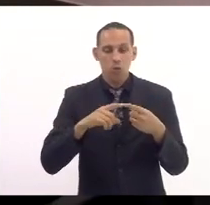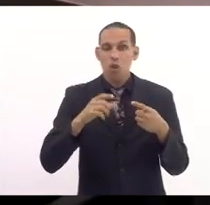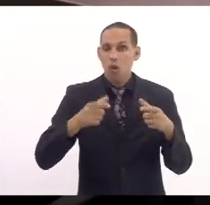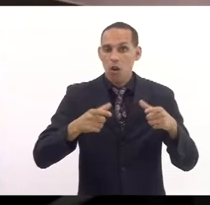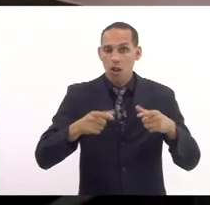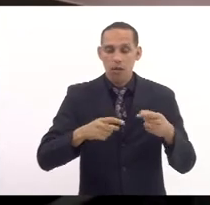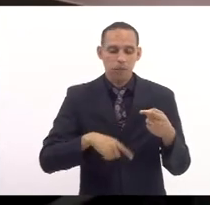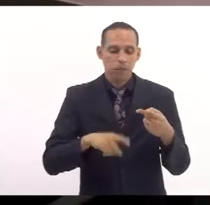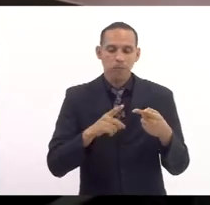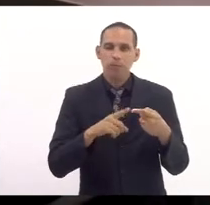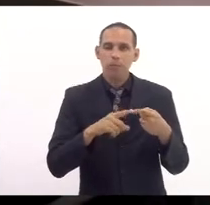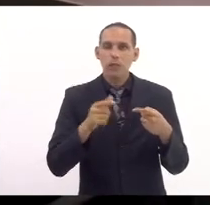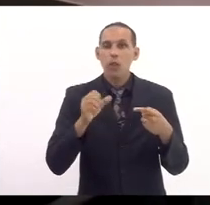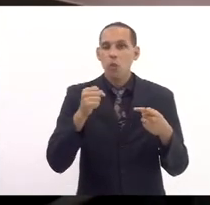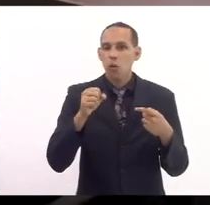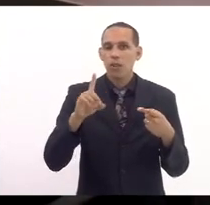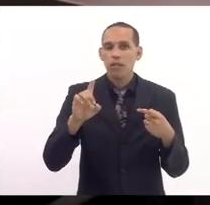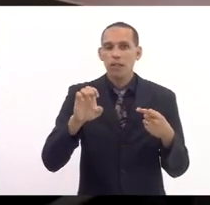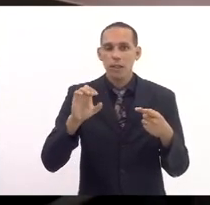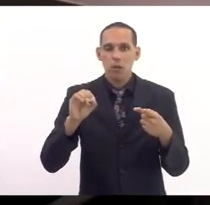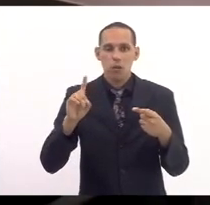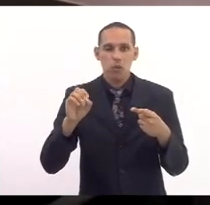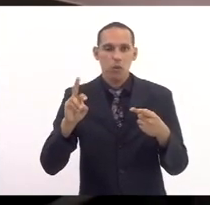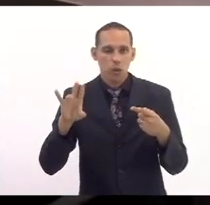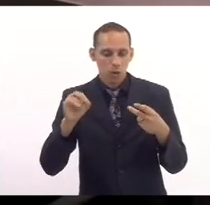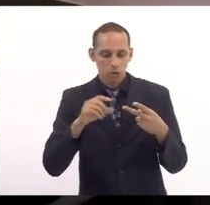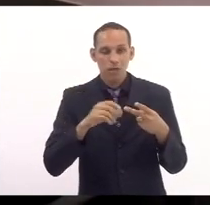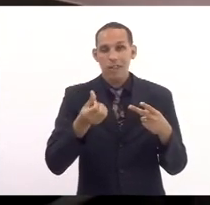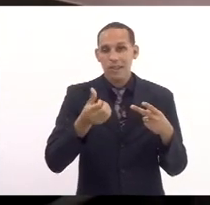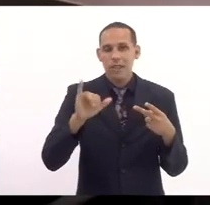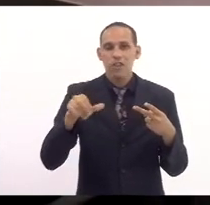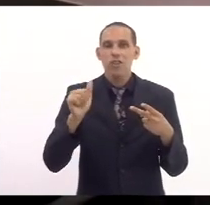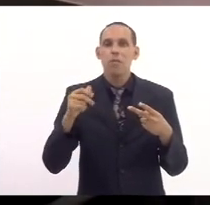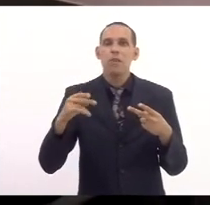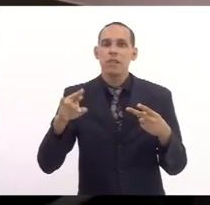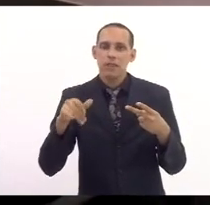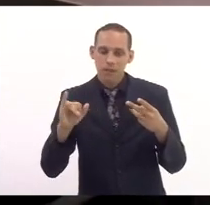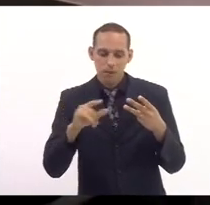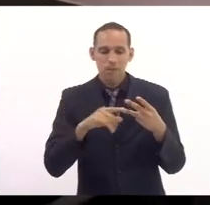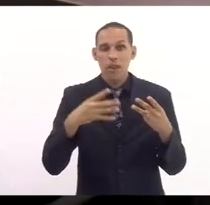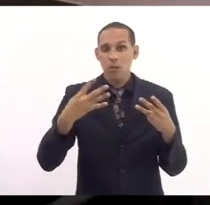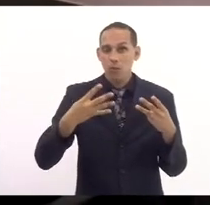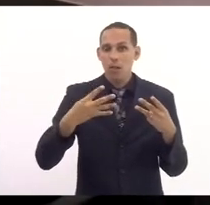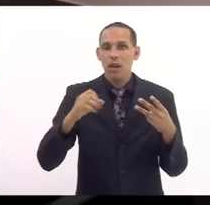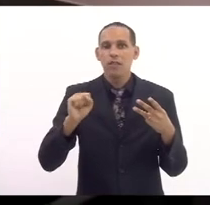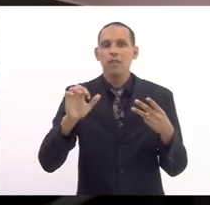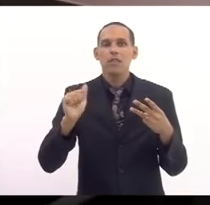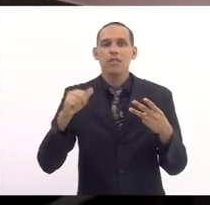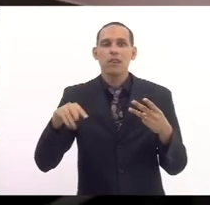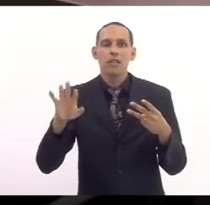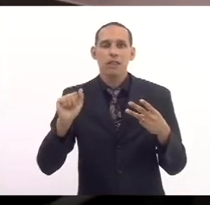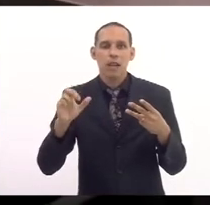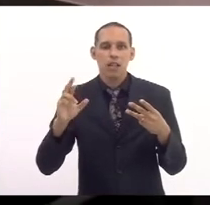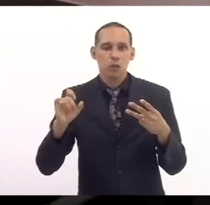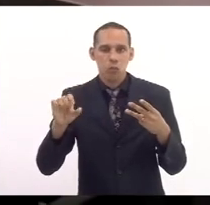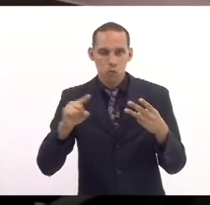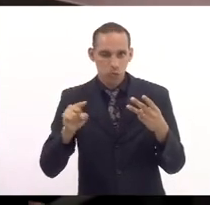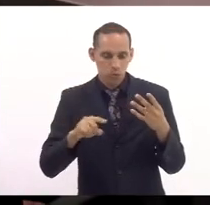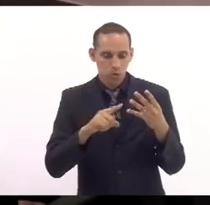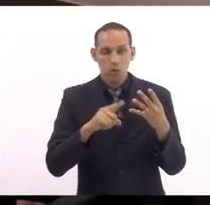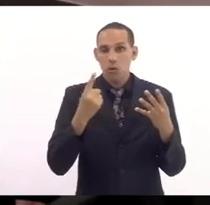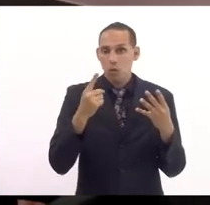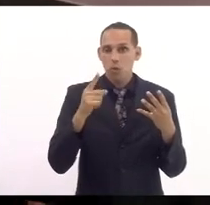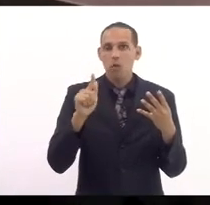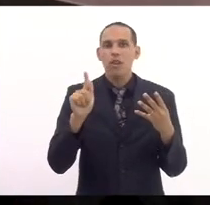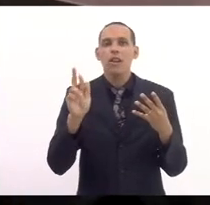locais, 8 em Deodoro, 6 em Japeri, 4 em Santa Cruz, 1 em Gramacho e 1 em